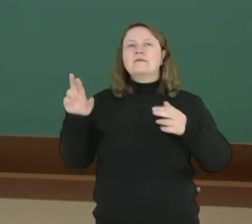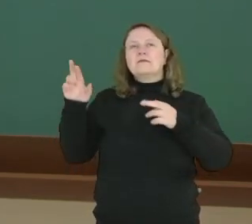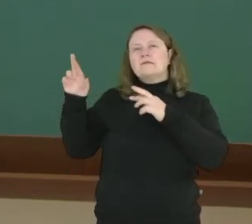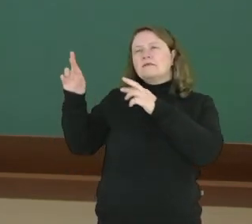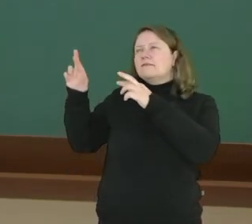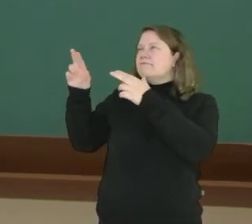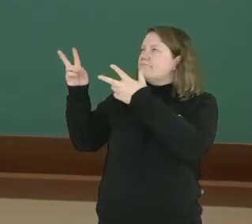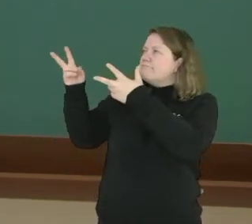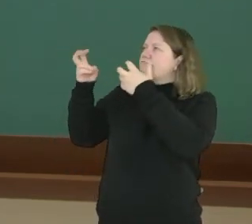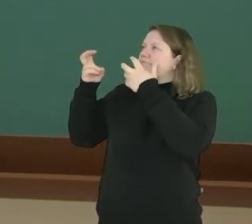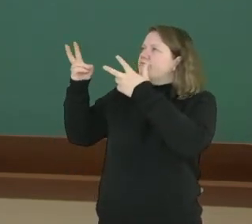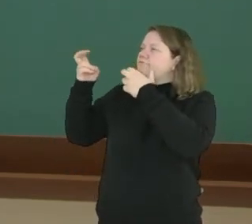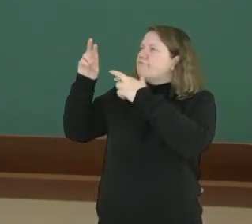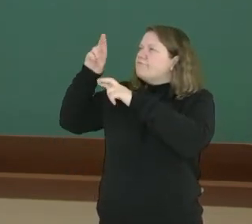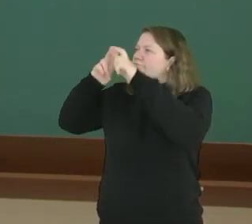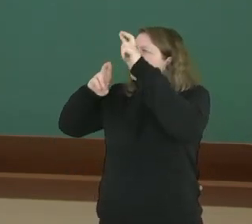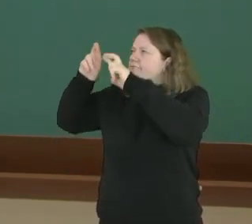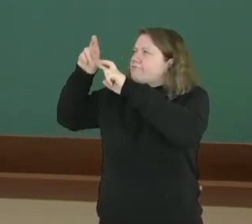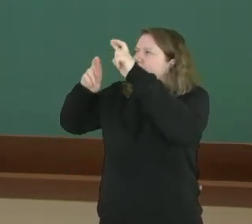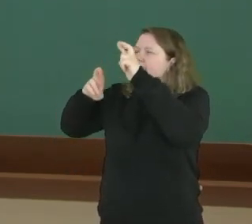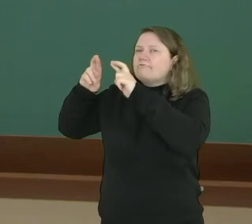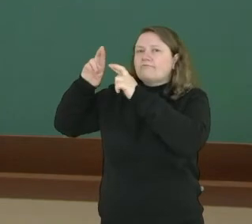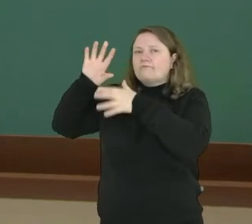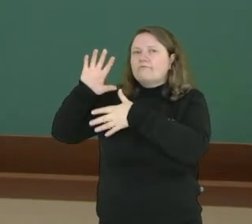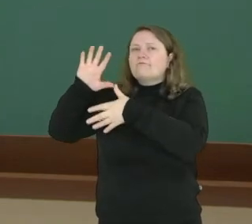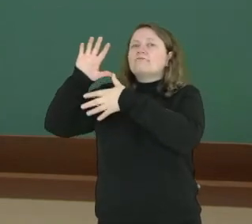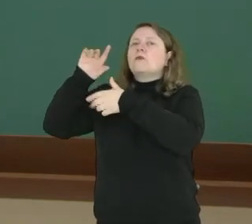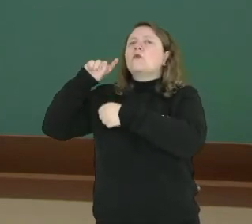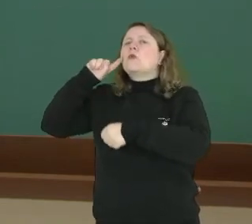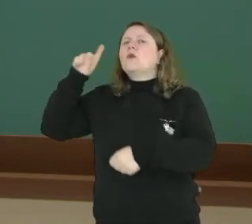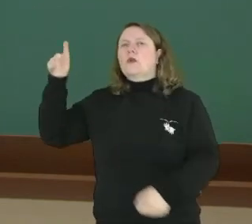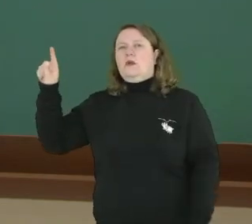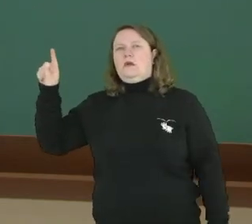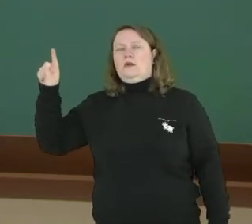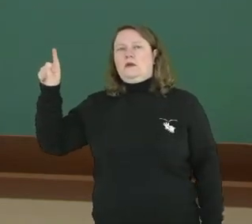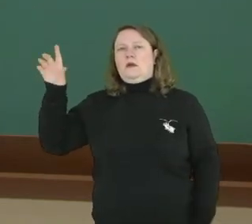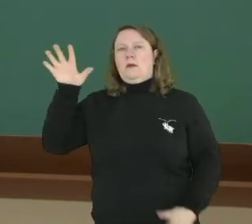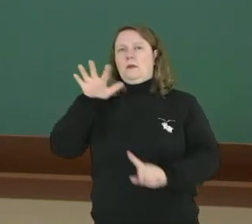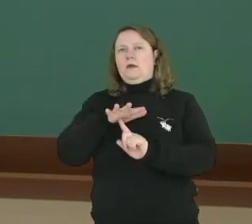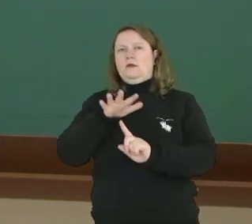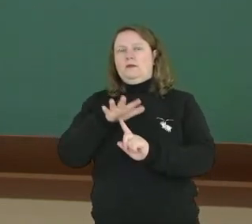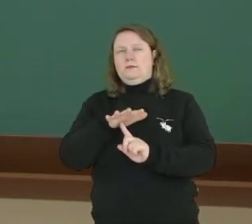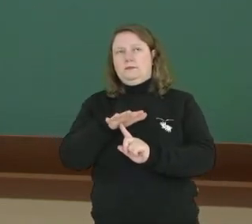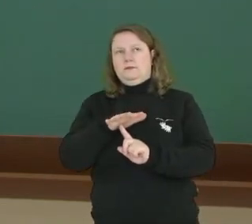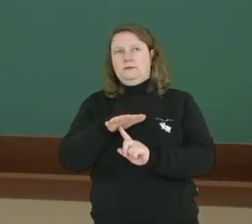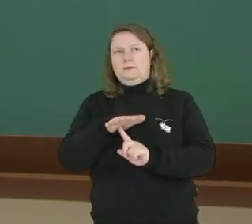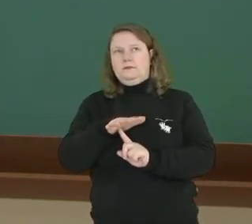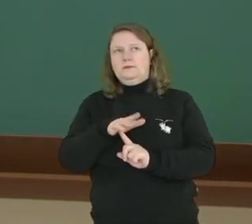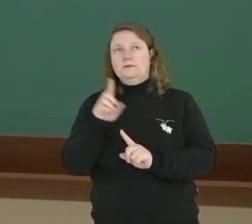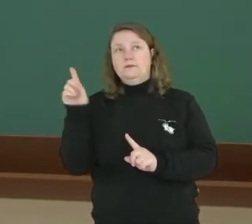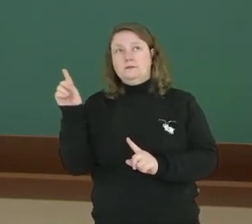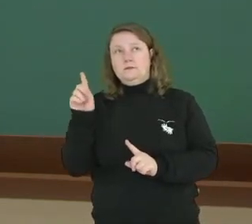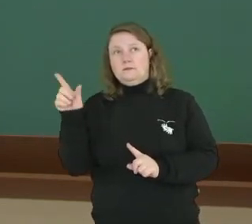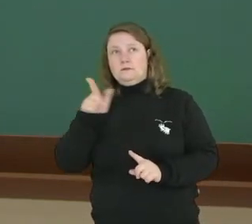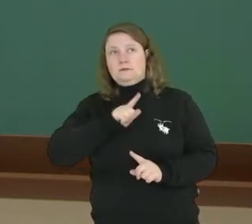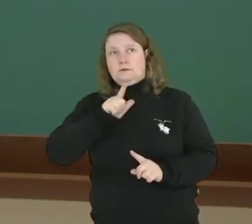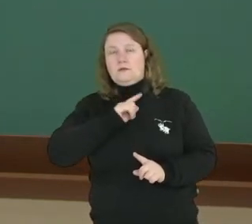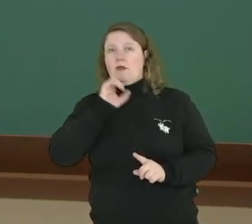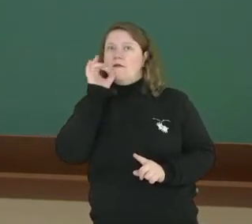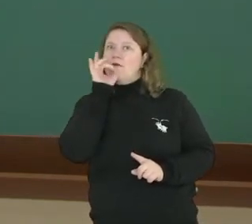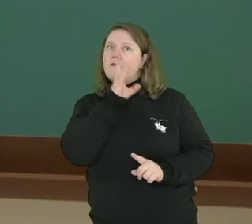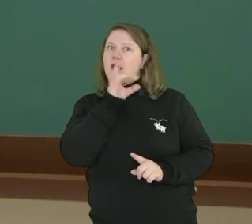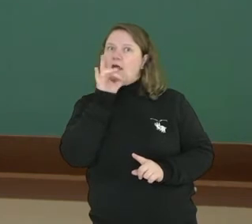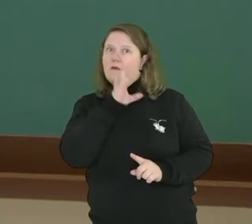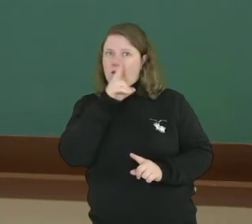analisar o mapa que nós temos aqui, áreas de remanescentes da Mata Atlântica. Então essas áreas aqui que estão em tom